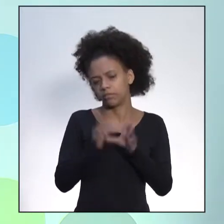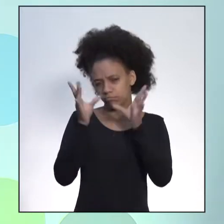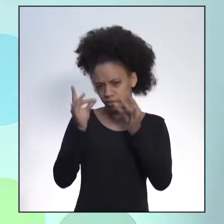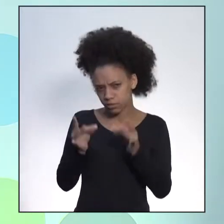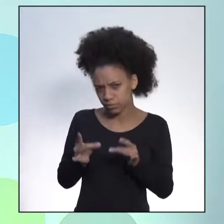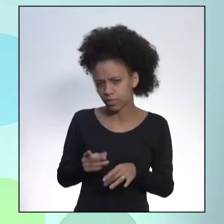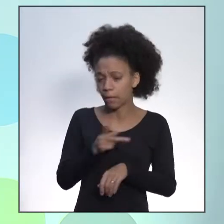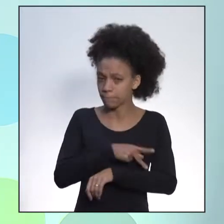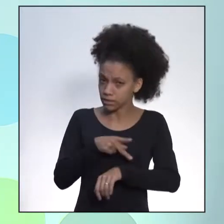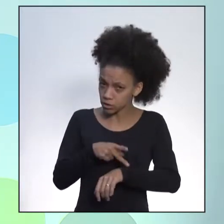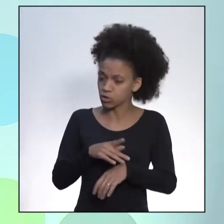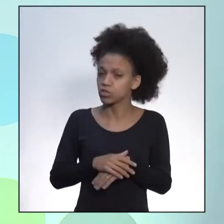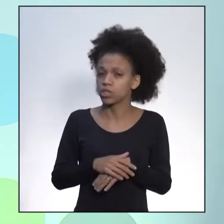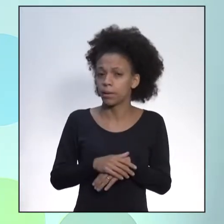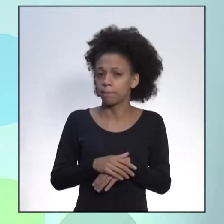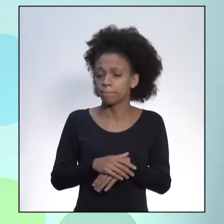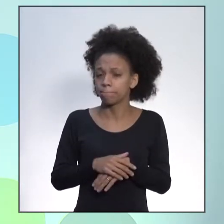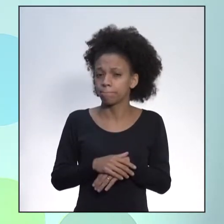em Pedagogia,